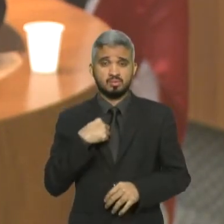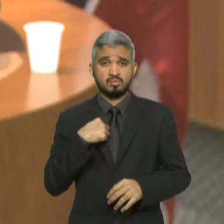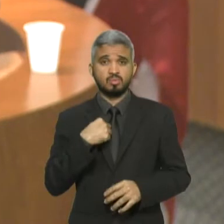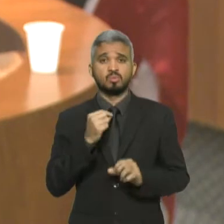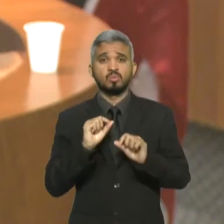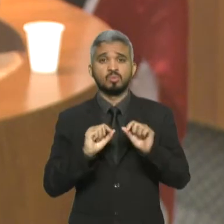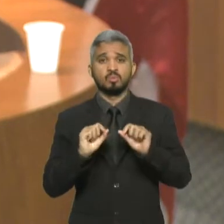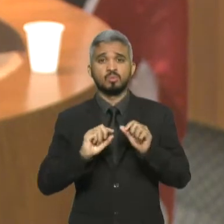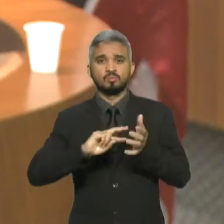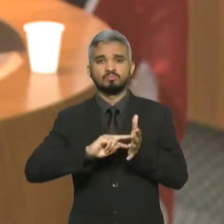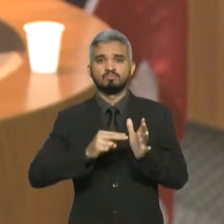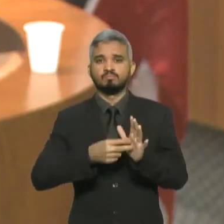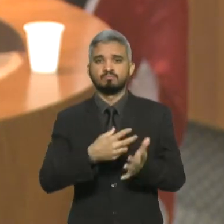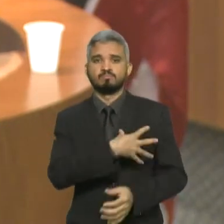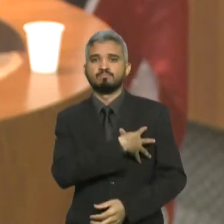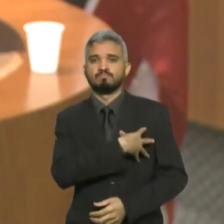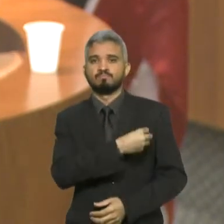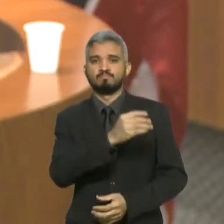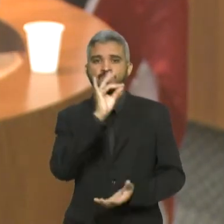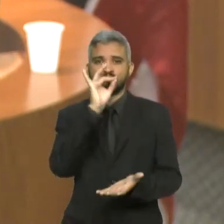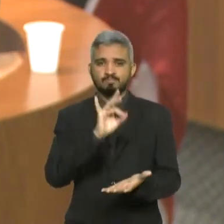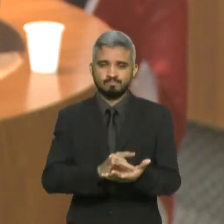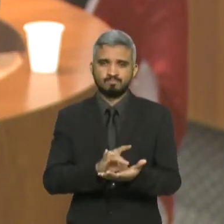filho natural de Pedreiras, o que muito me honra.